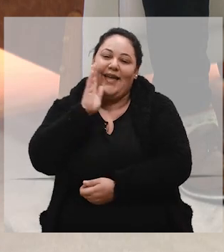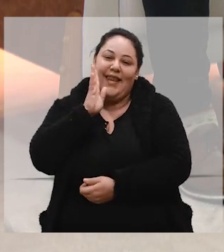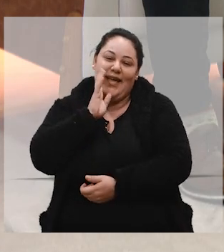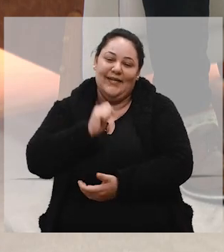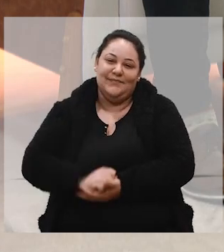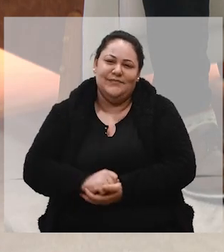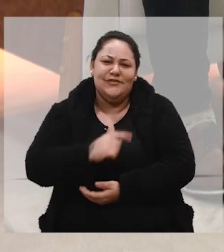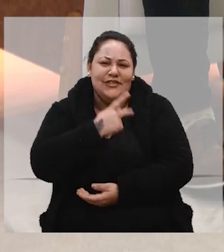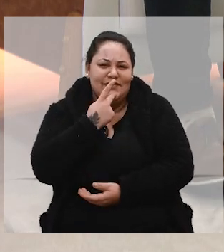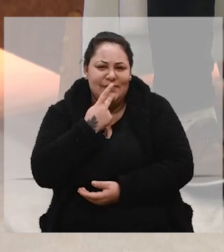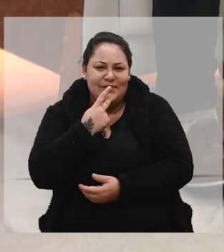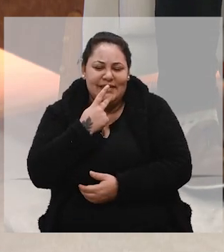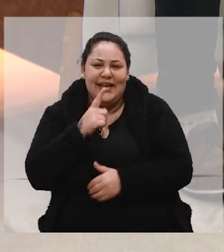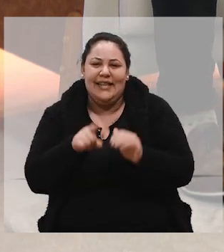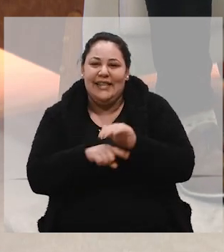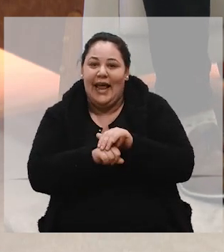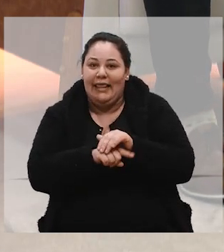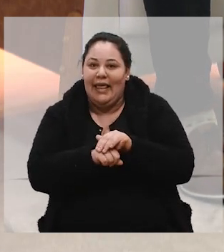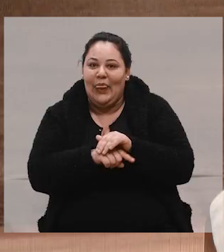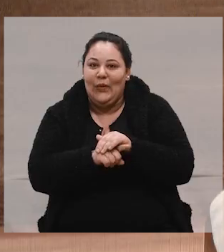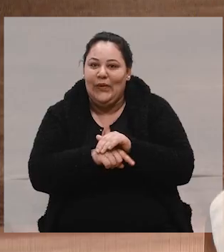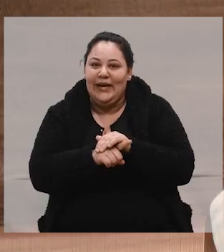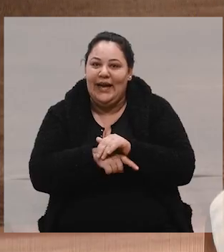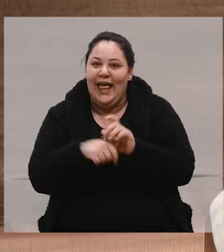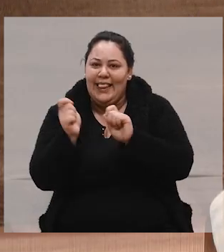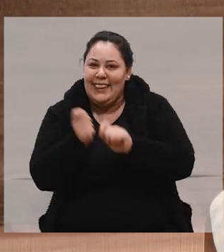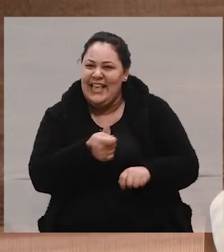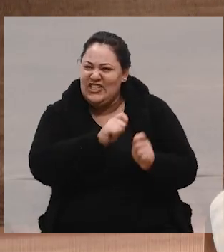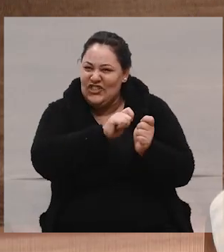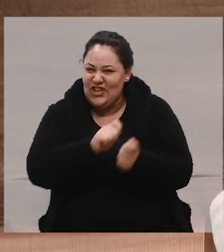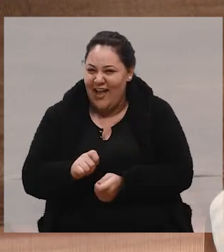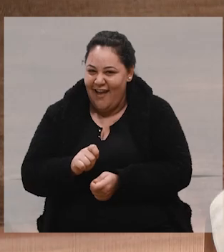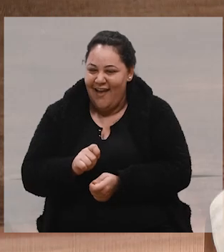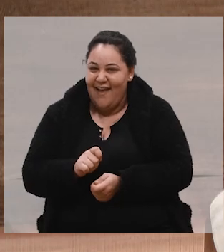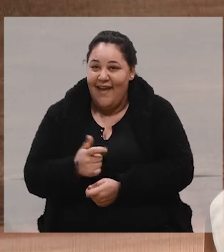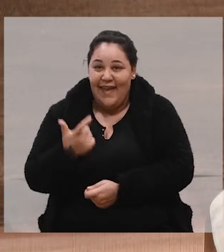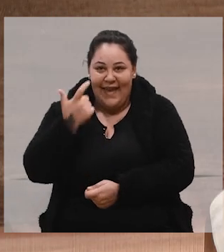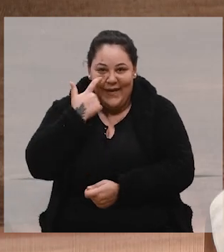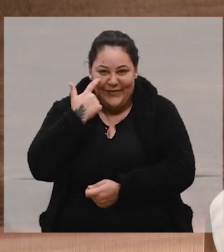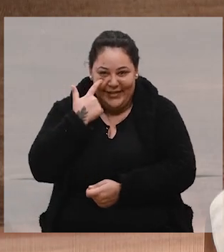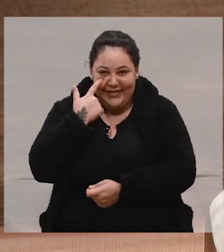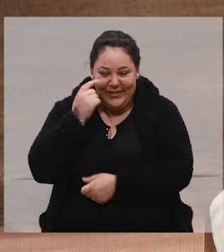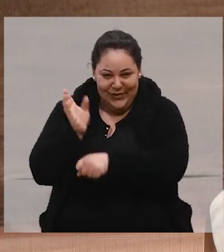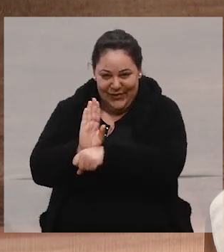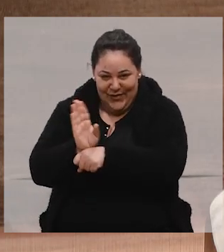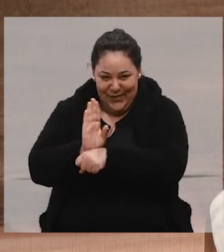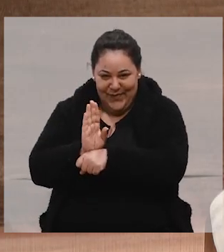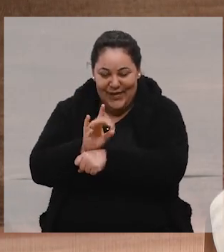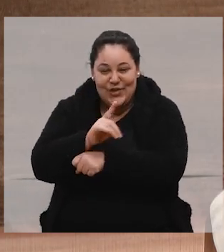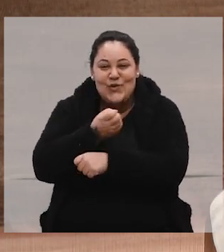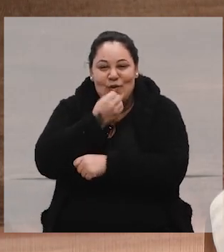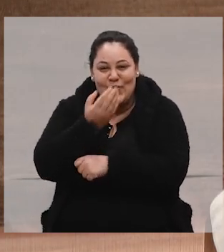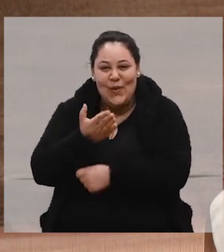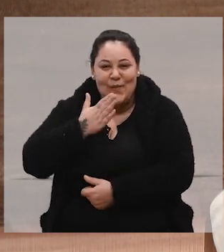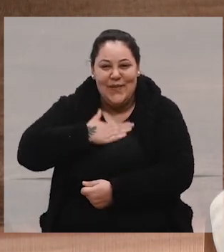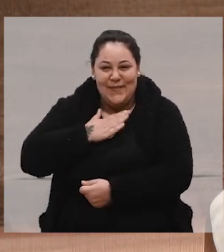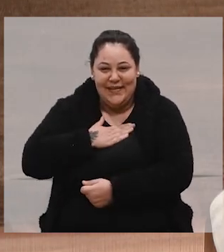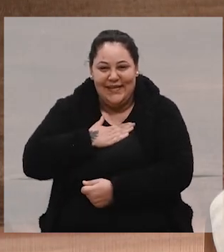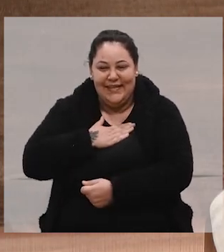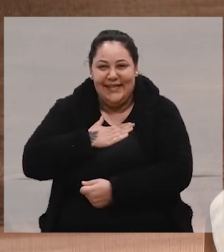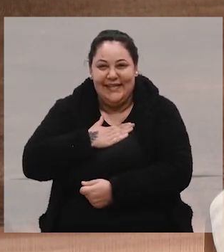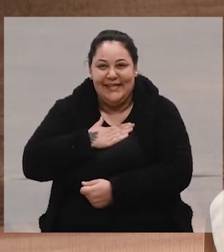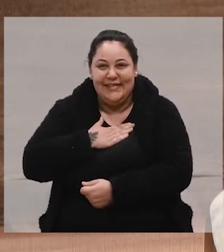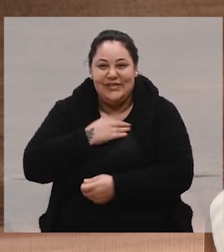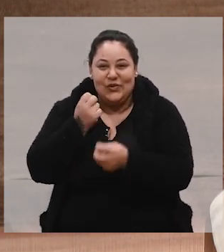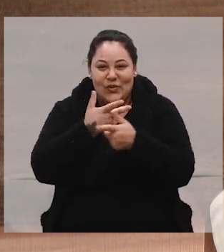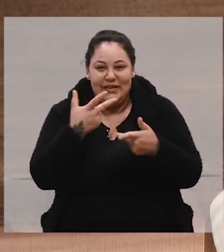vimos comentando também sobre as Tartarugas Ninjas, Arthur. Quando eu assisti a primeira versão, tu nem era nascido, e tu me